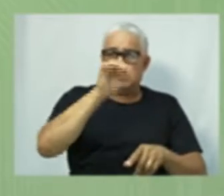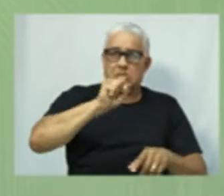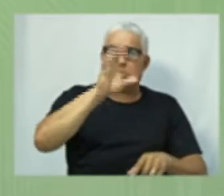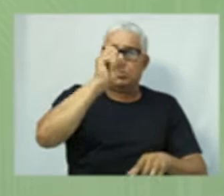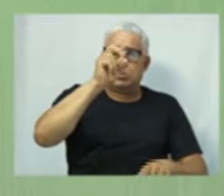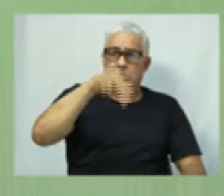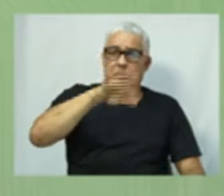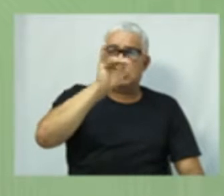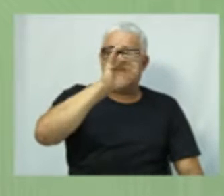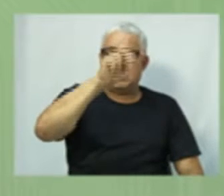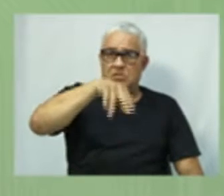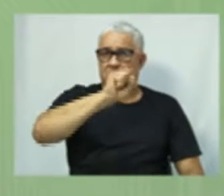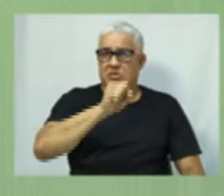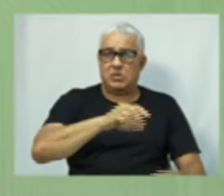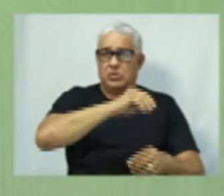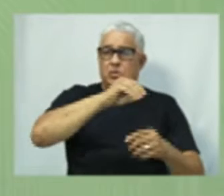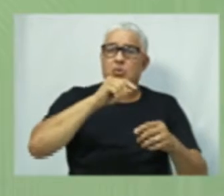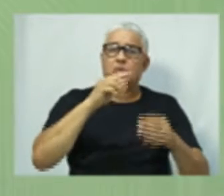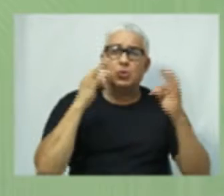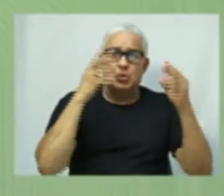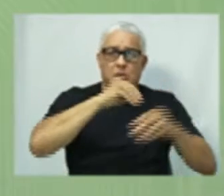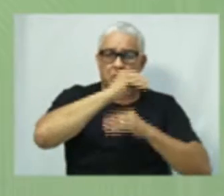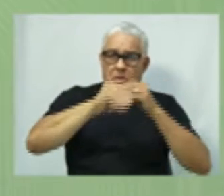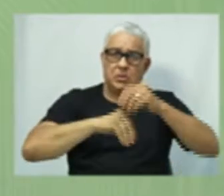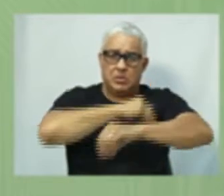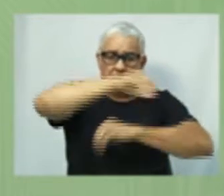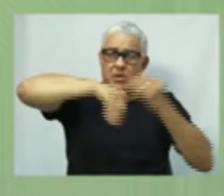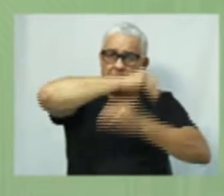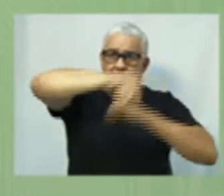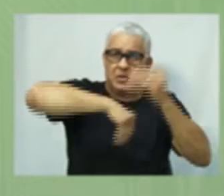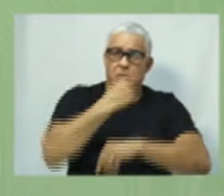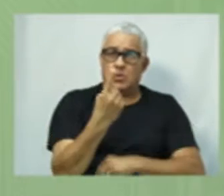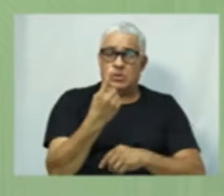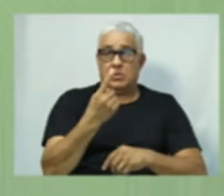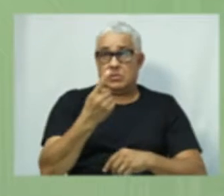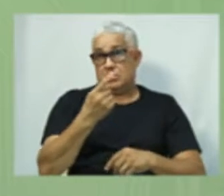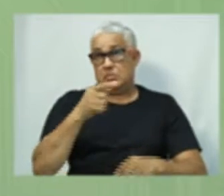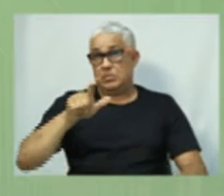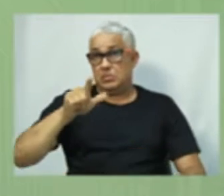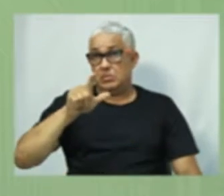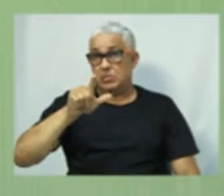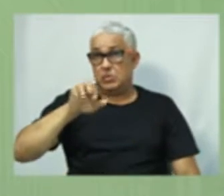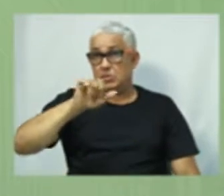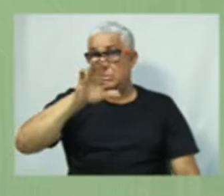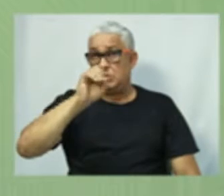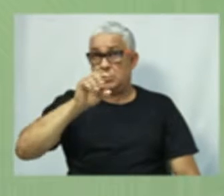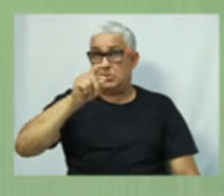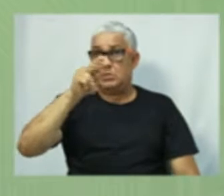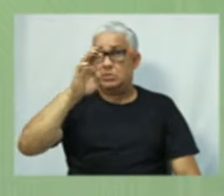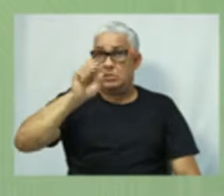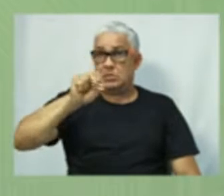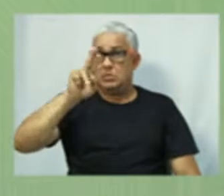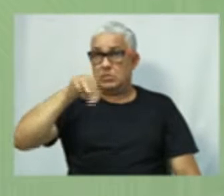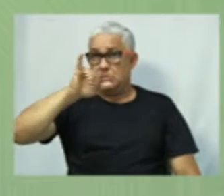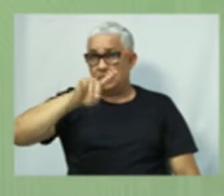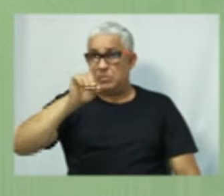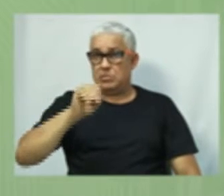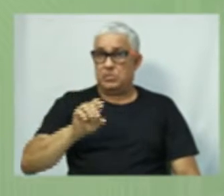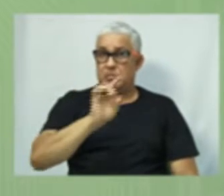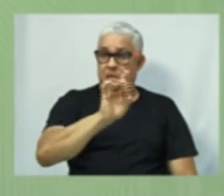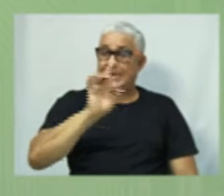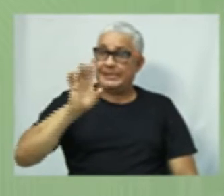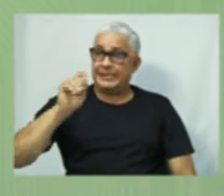tudo, botou no liquidificador, misturou e saiu uma alíquota só. No lucro presumido, não. Ele vai pagar separadamente cada